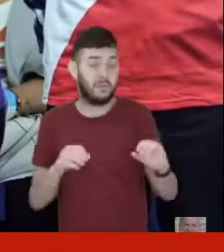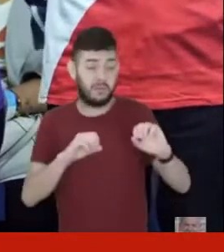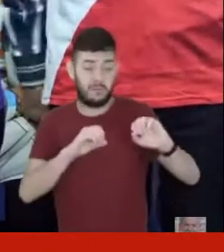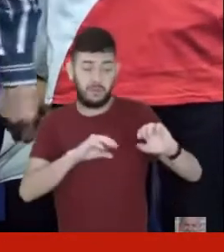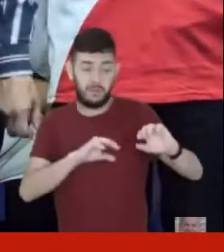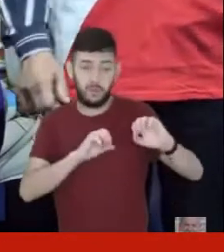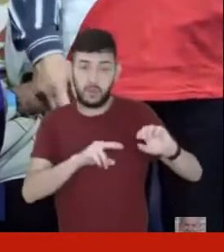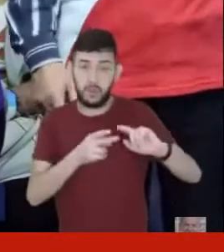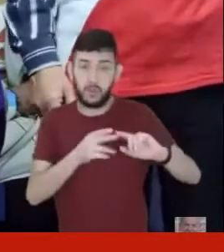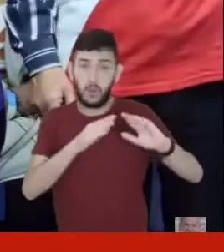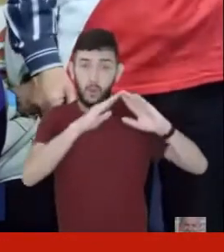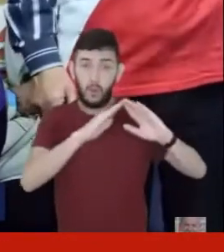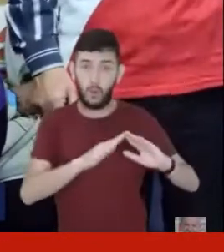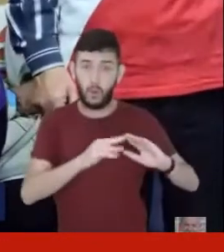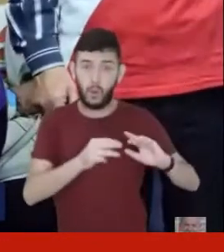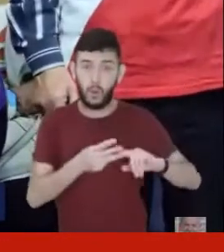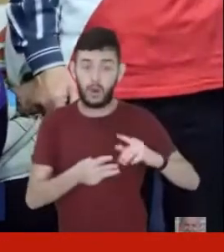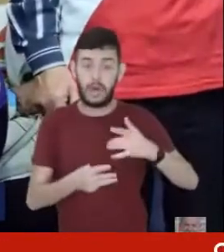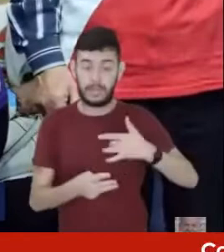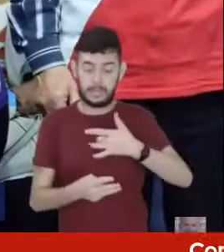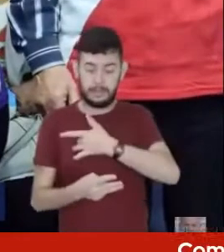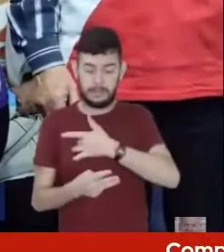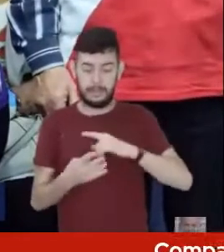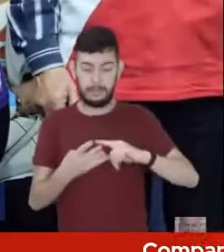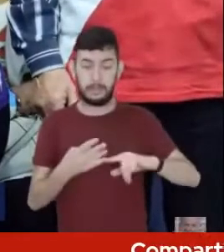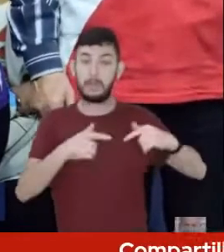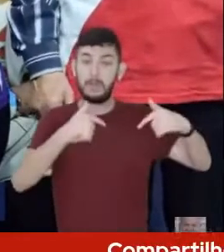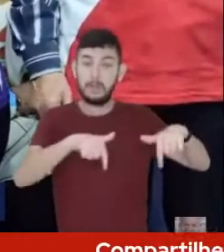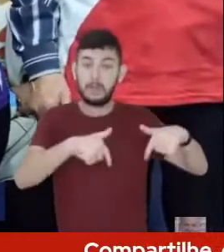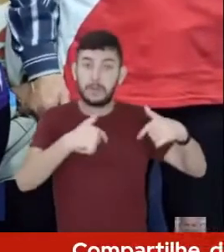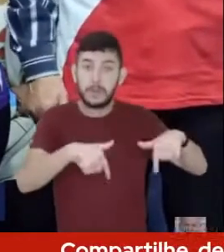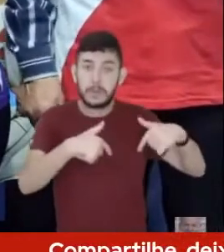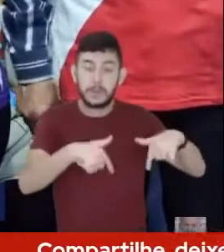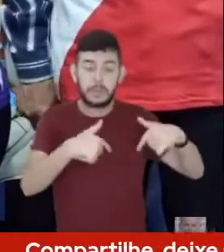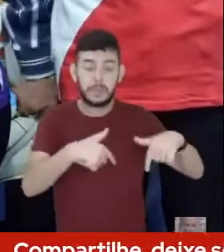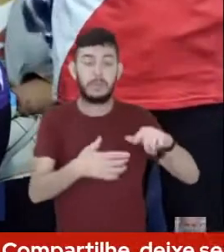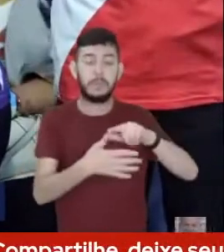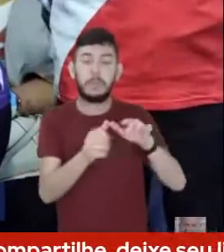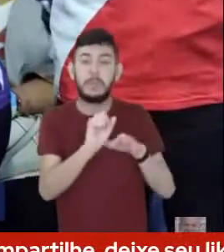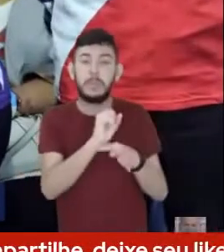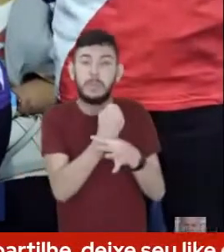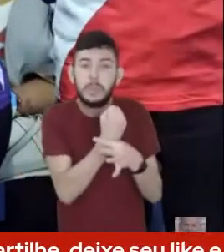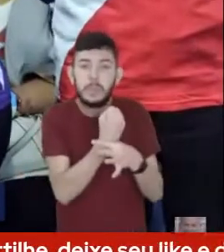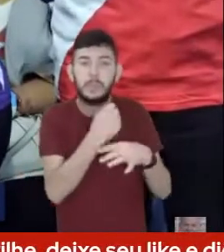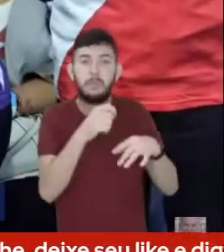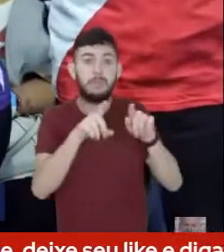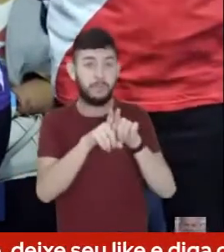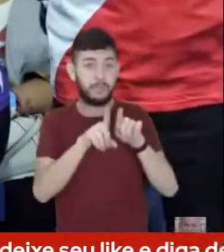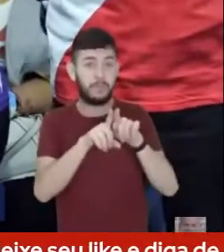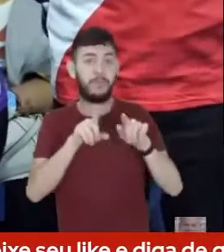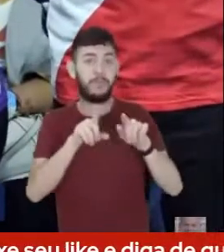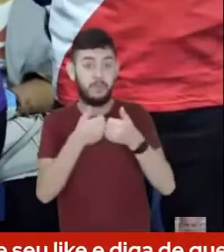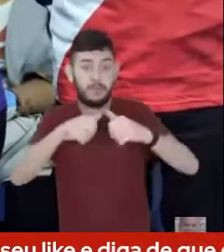transporte, a segurança, o esporte, a cultura, o lazer, o saneamento básico nunca